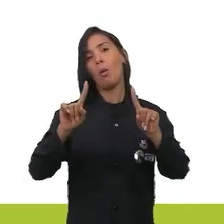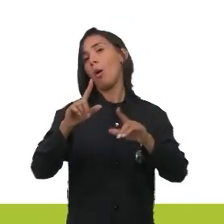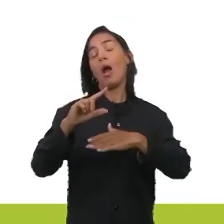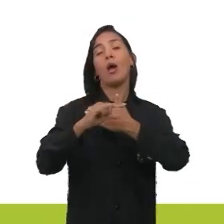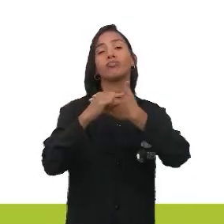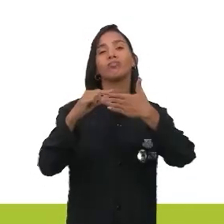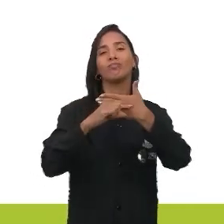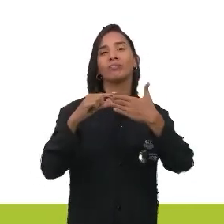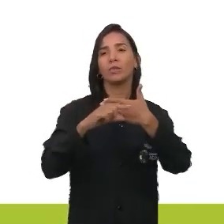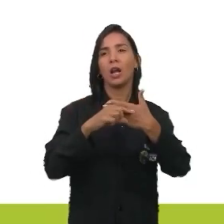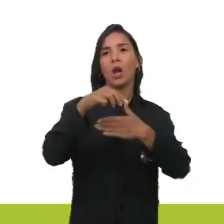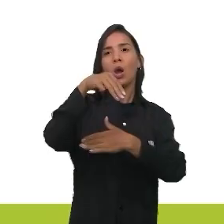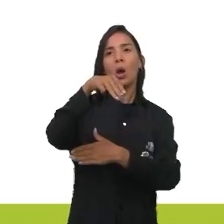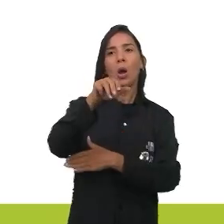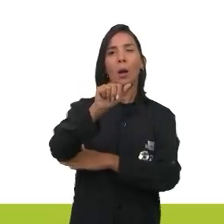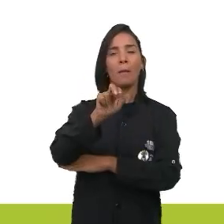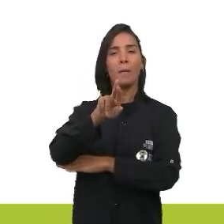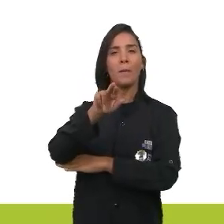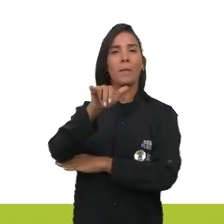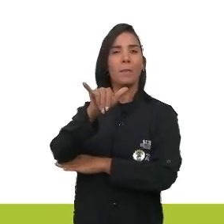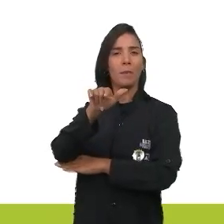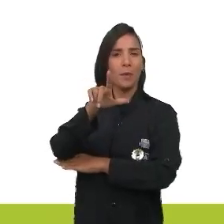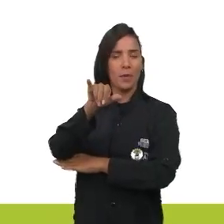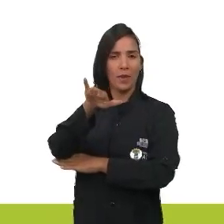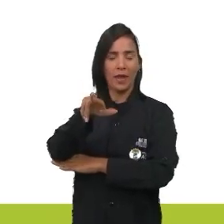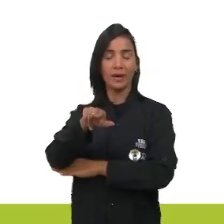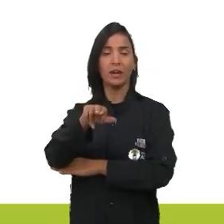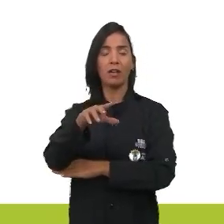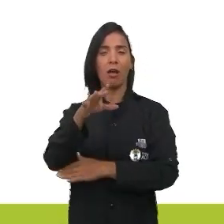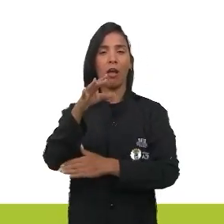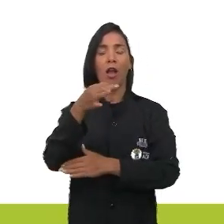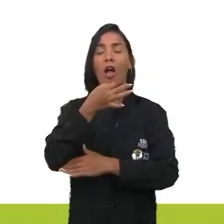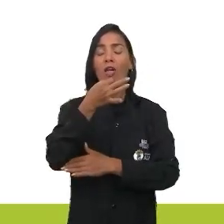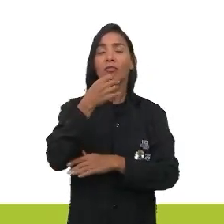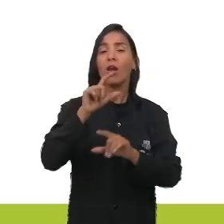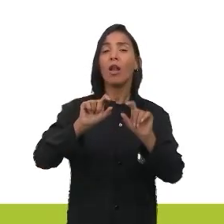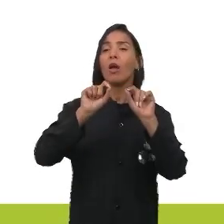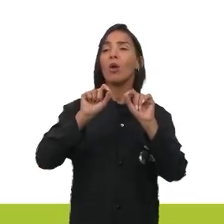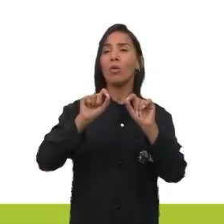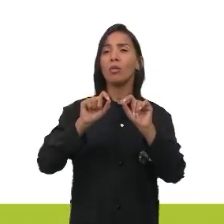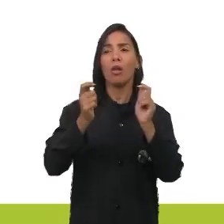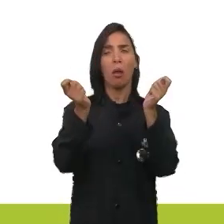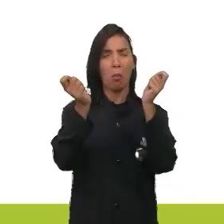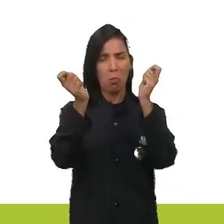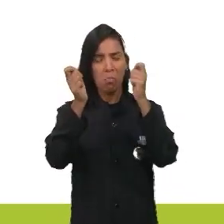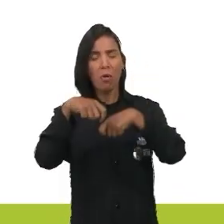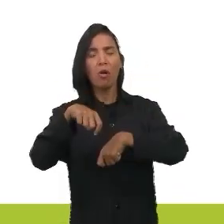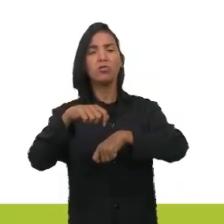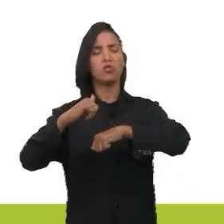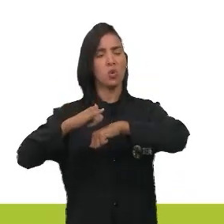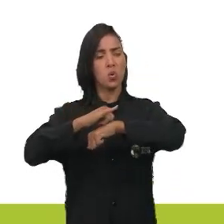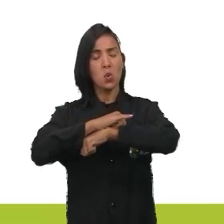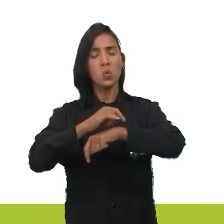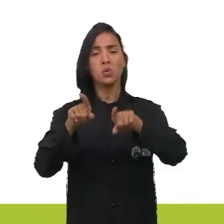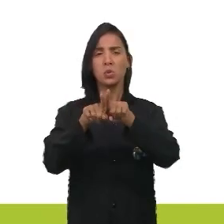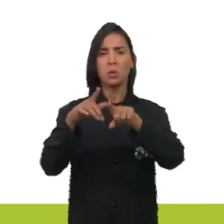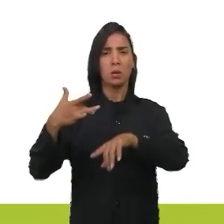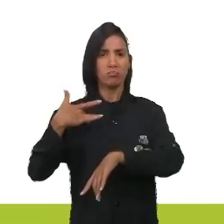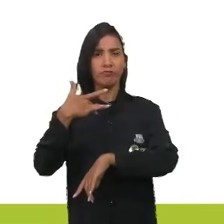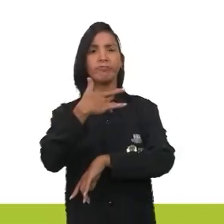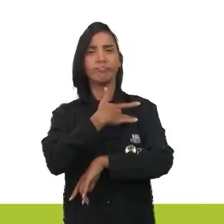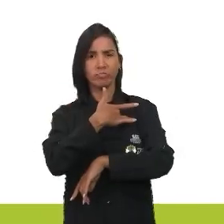escritora Marilyn Wan, é perfeitamente possível ser gordo e saudável. Frequentemente os